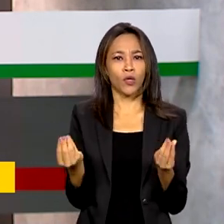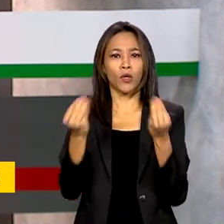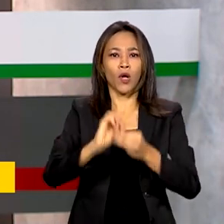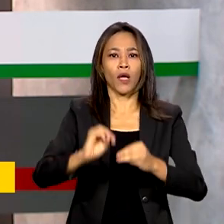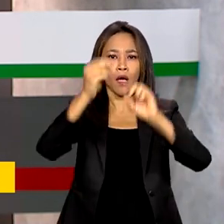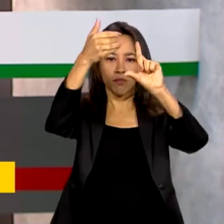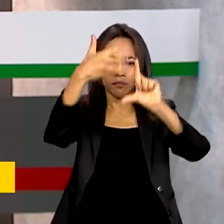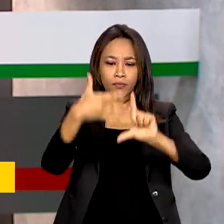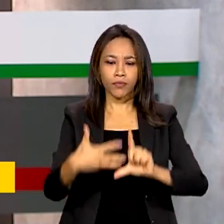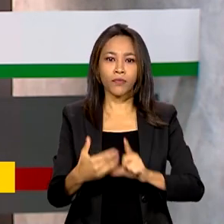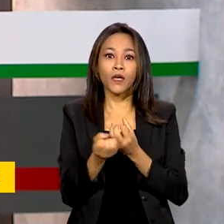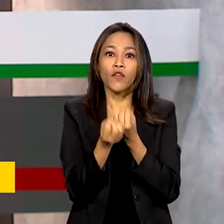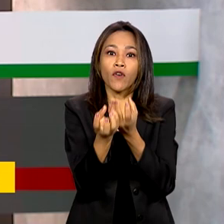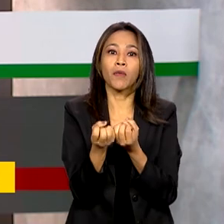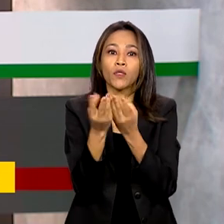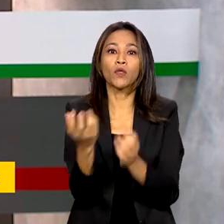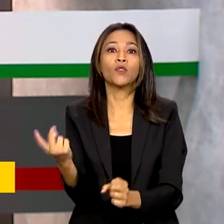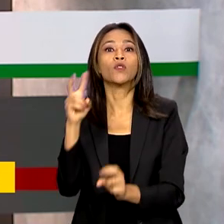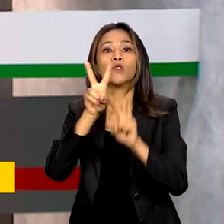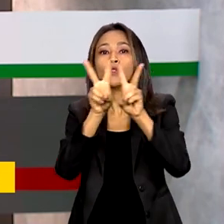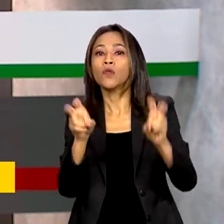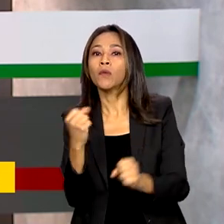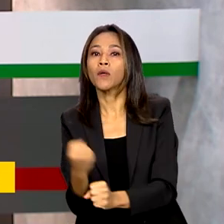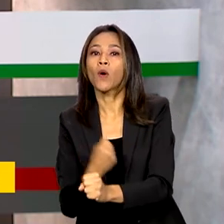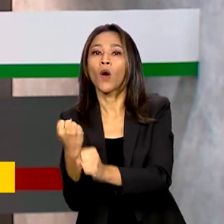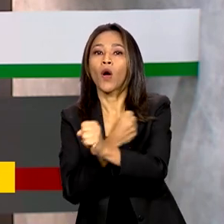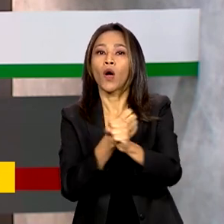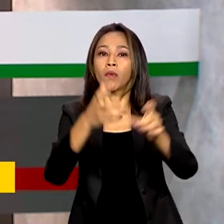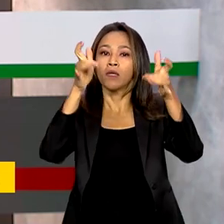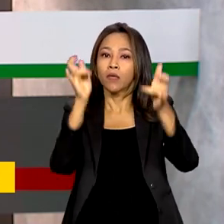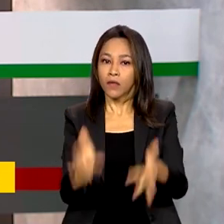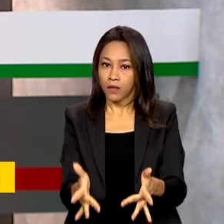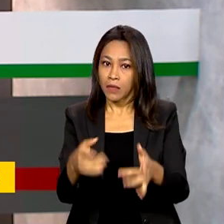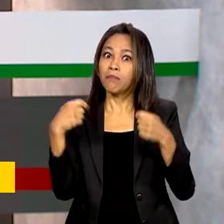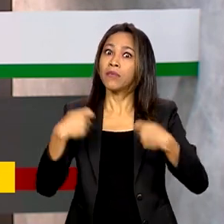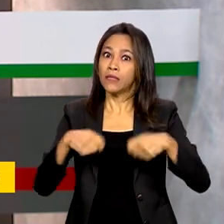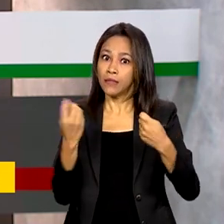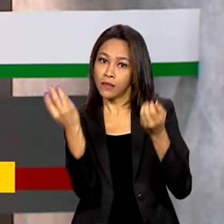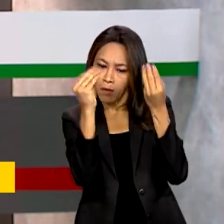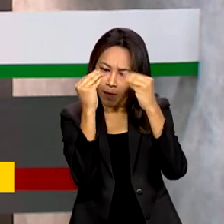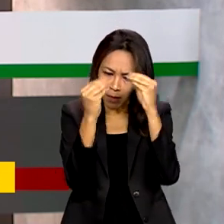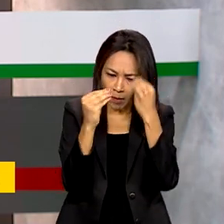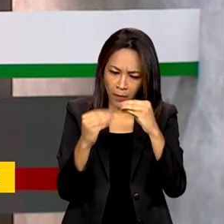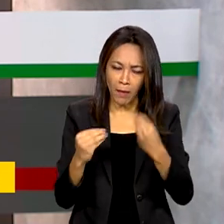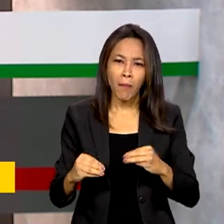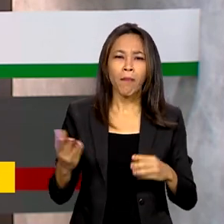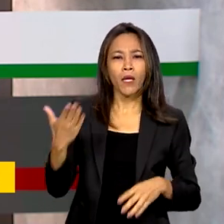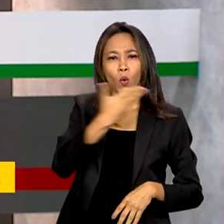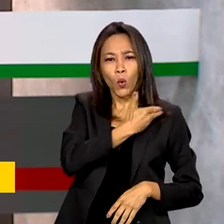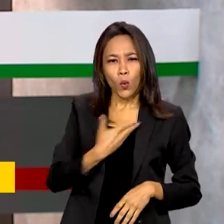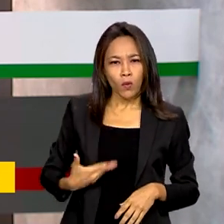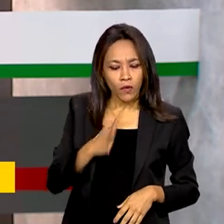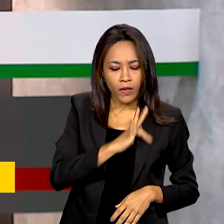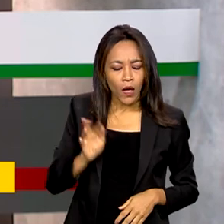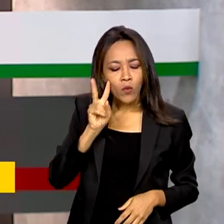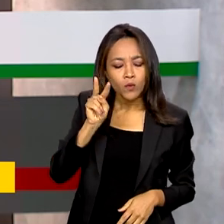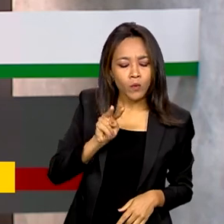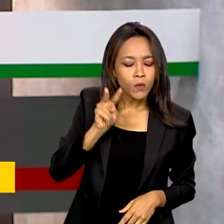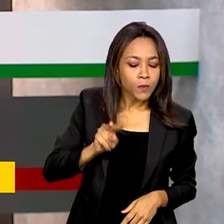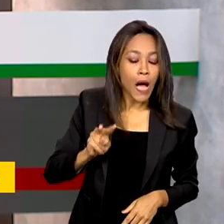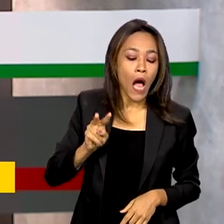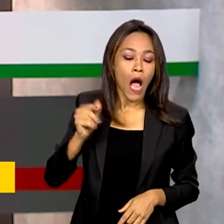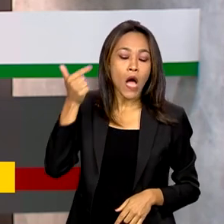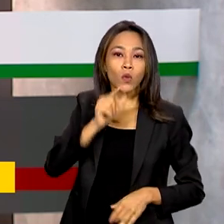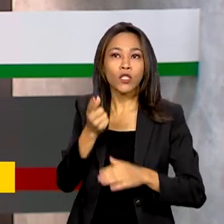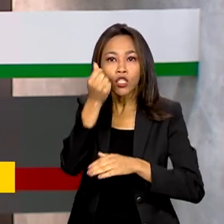informações sobre os Empreendimentos parados a atualização é necessária para que o governo possa disponibilizar os recursos a